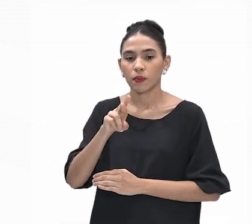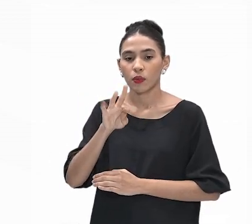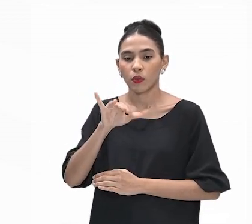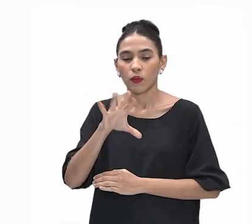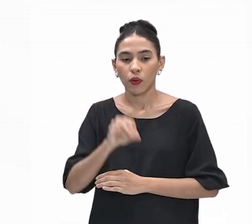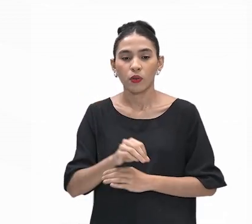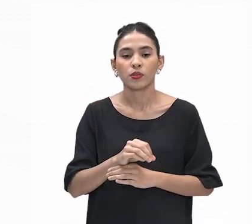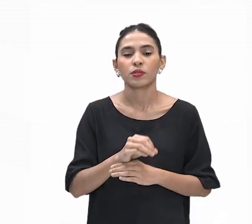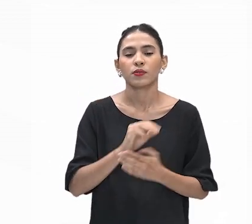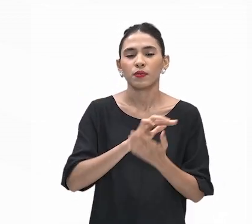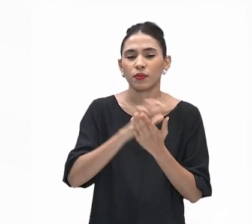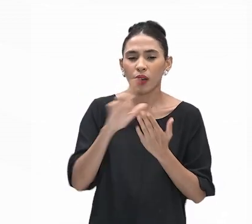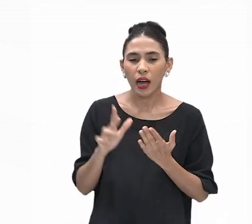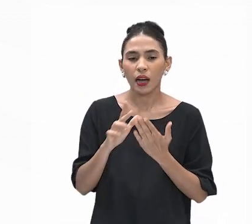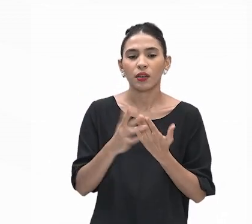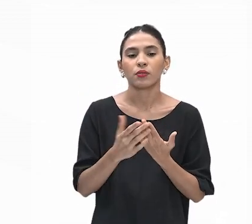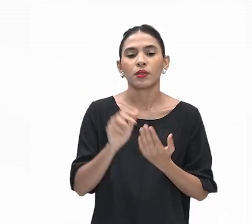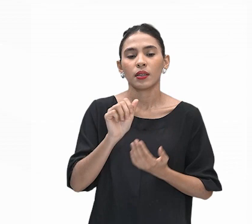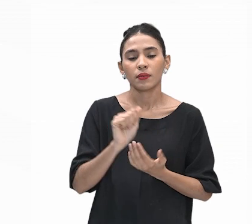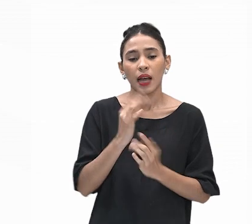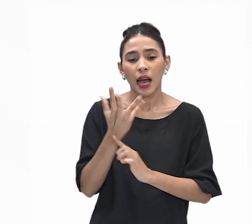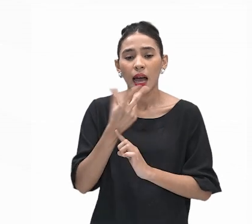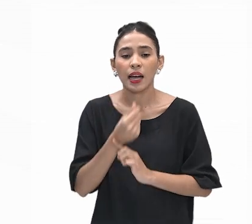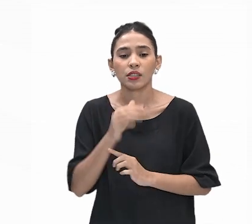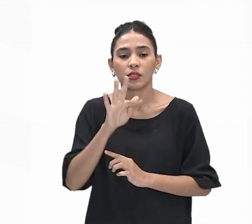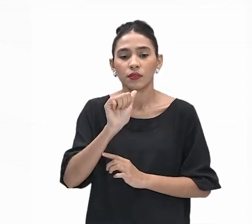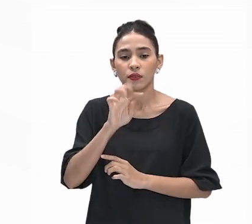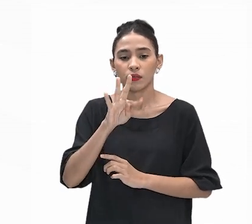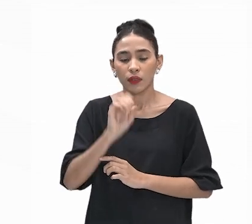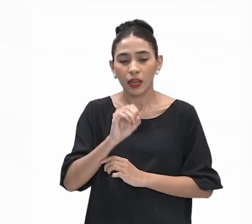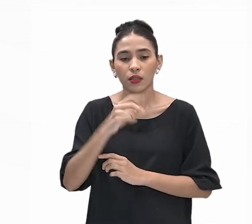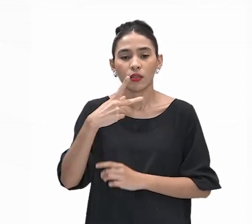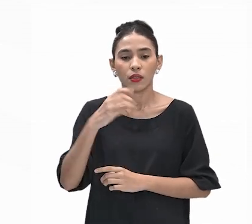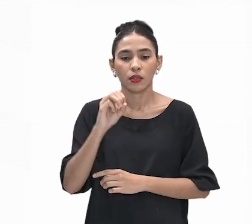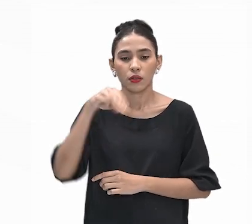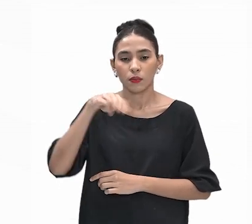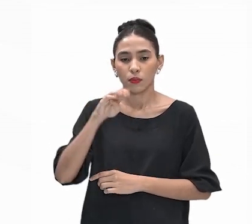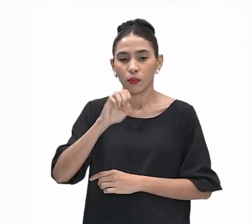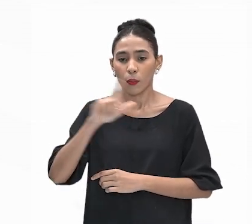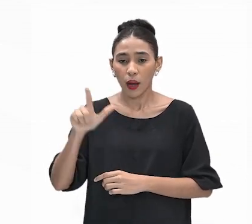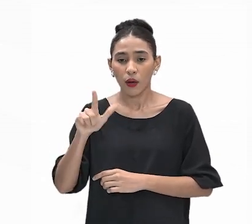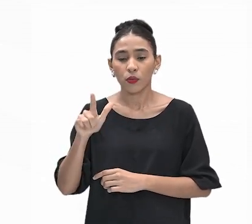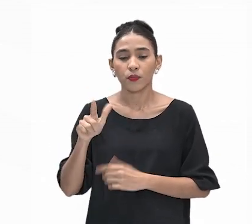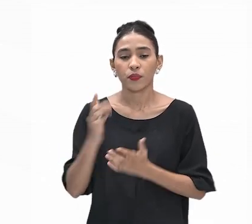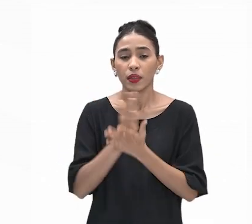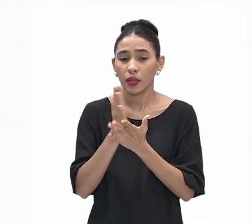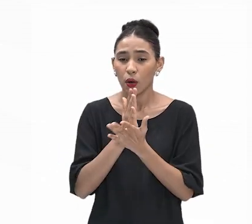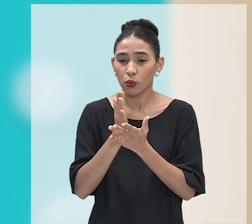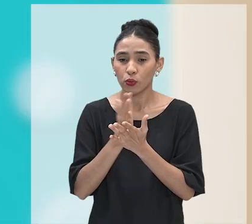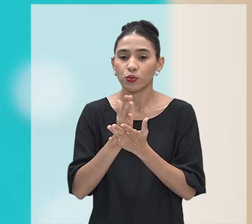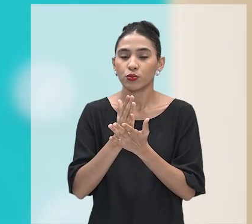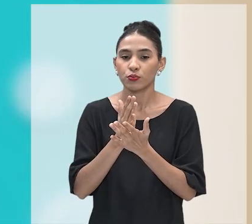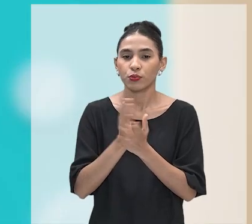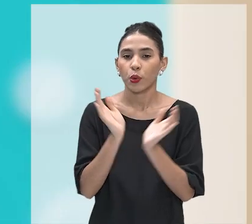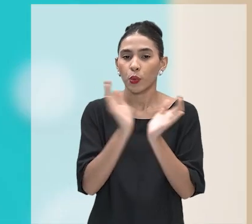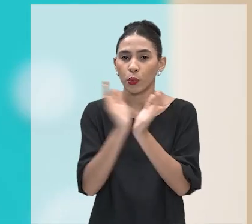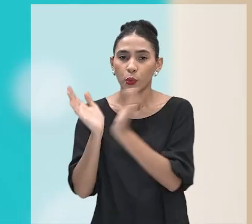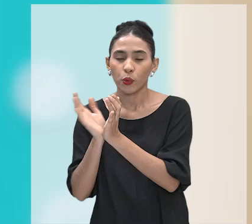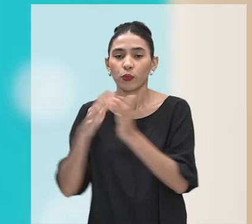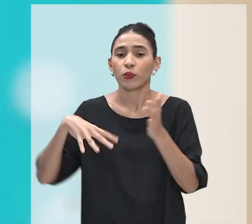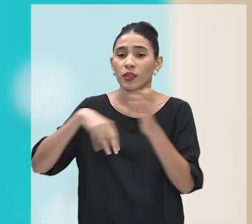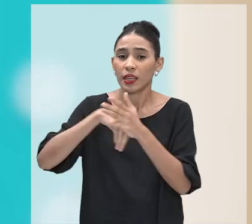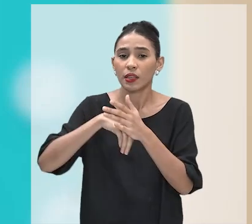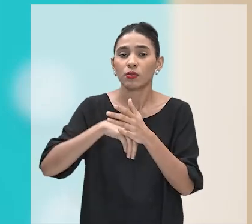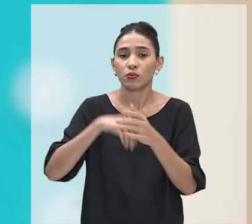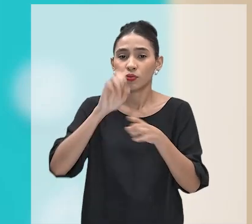de Teatro, Arte, Fato e Pombal. Então, esses são alguns grupos dentro do Amazonas que